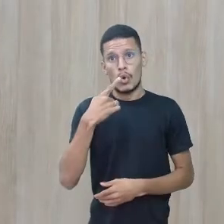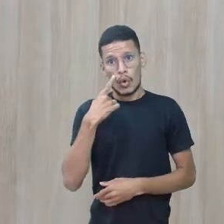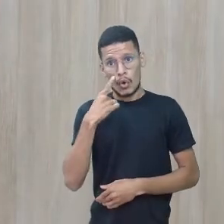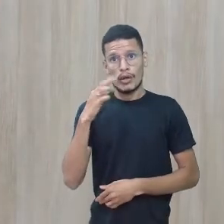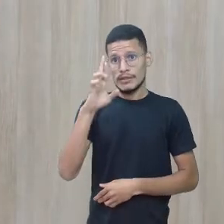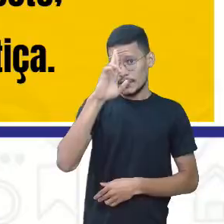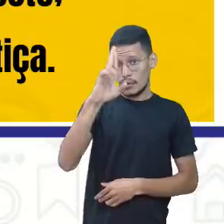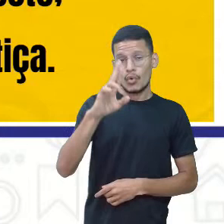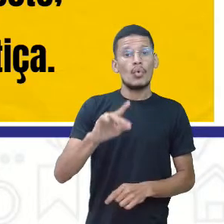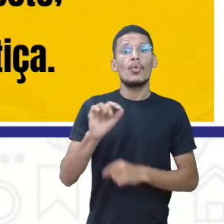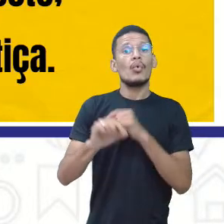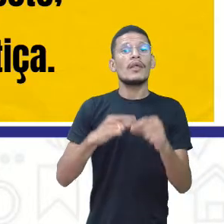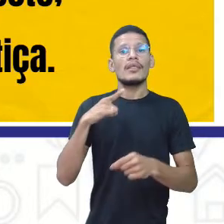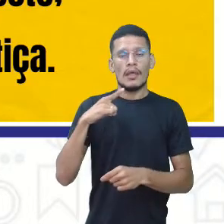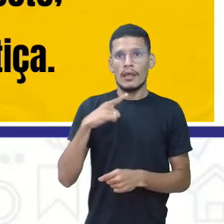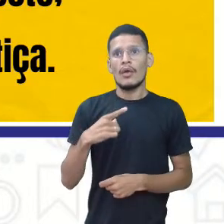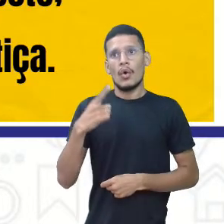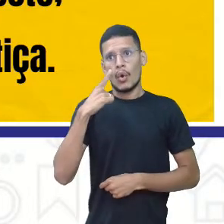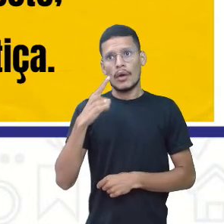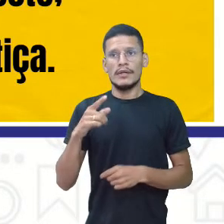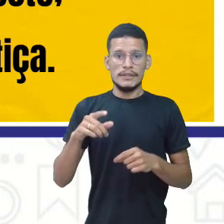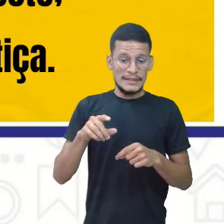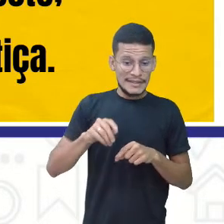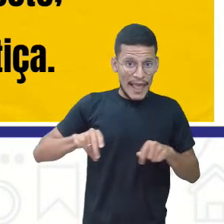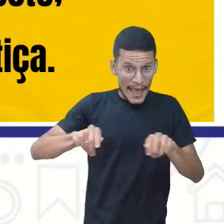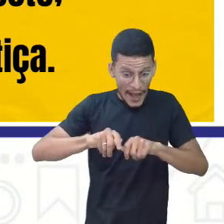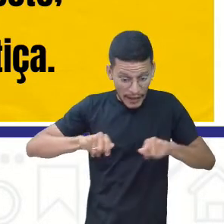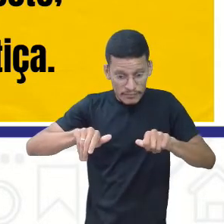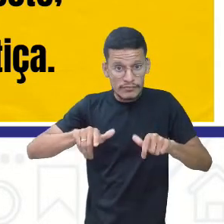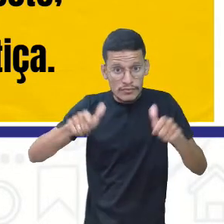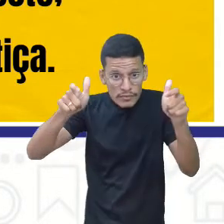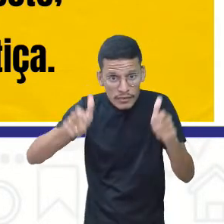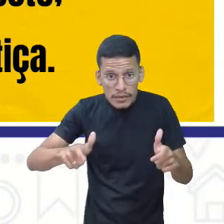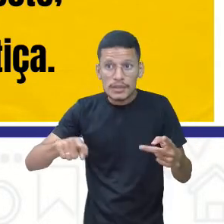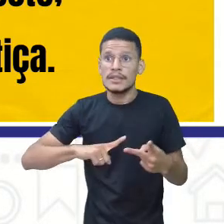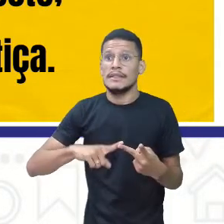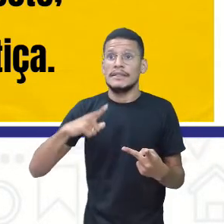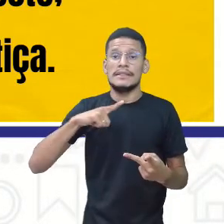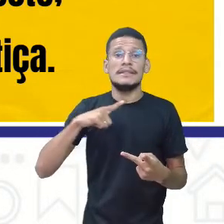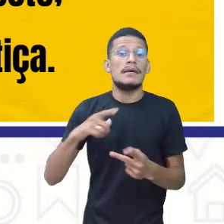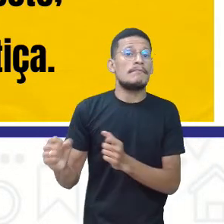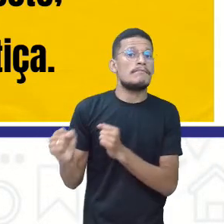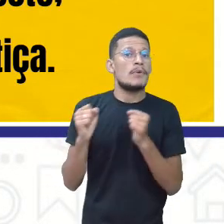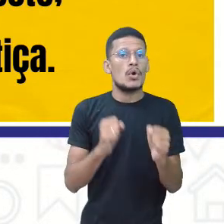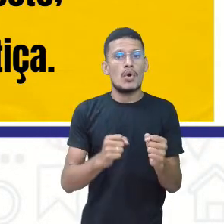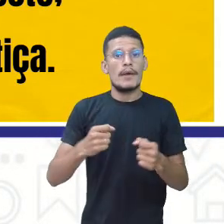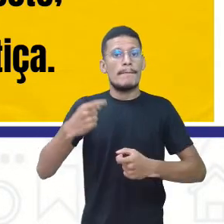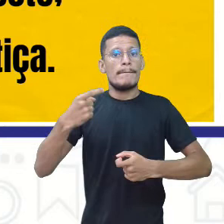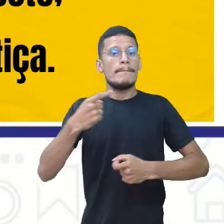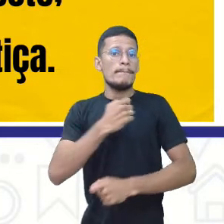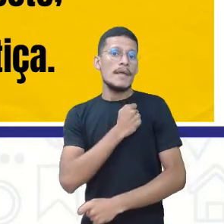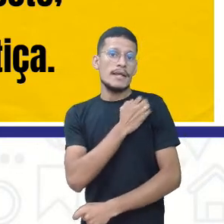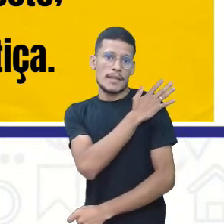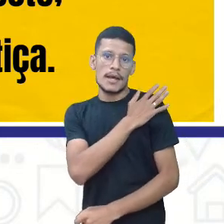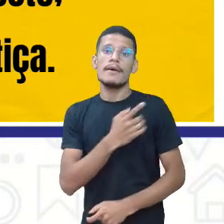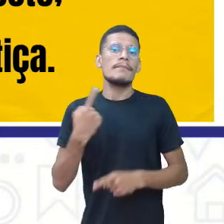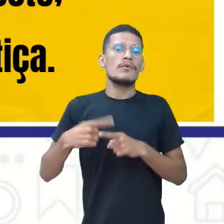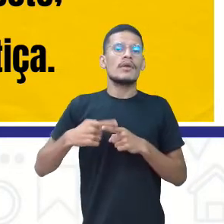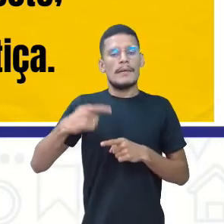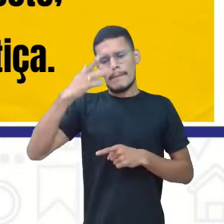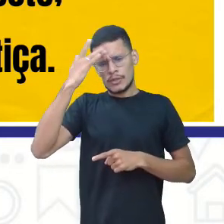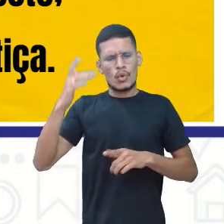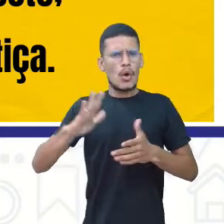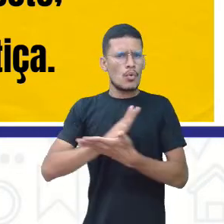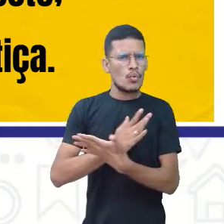o que é que eles possuíam? Terra, tinha o poder militar, a gente falou, né, que os senhores, muitos eram cavaleiros, né,